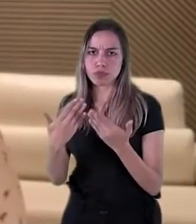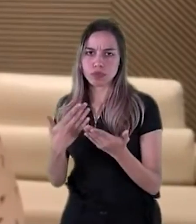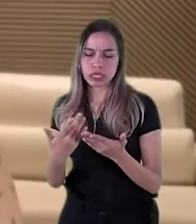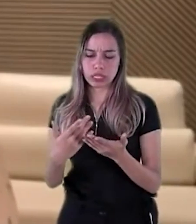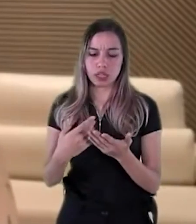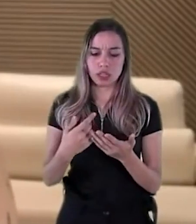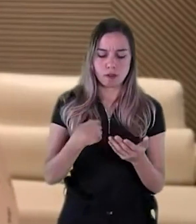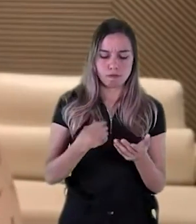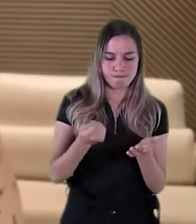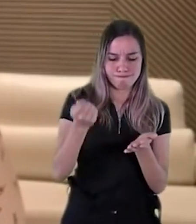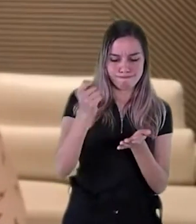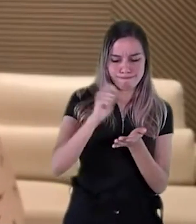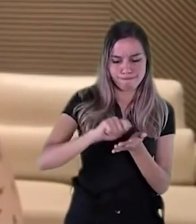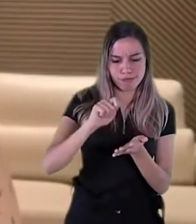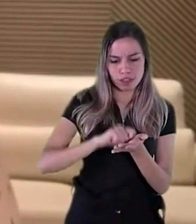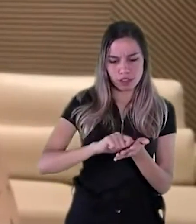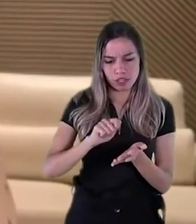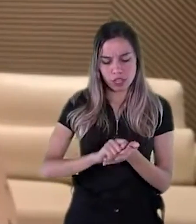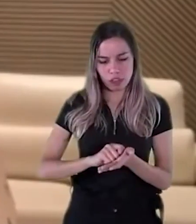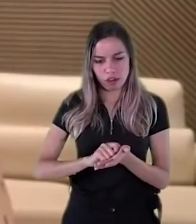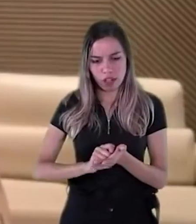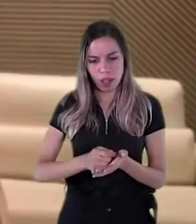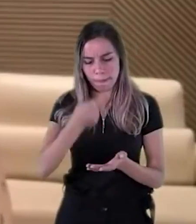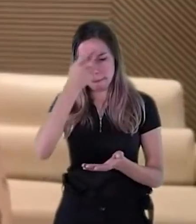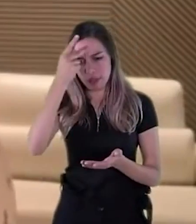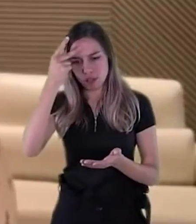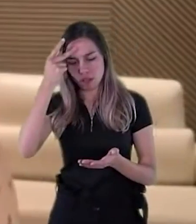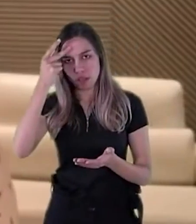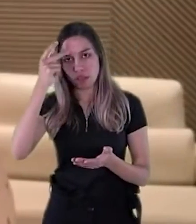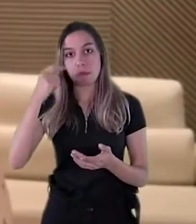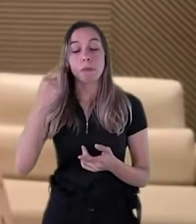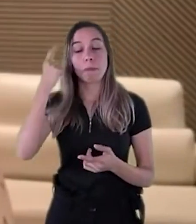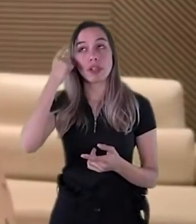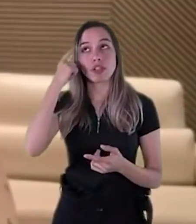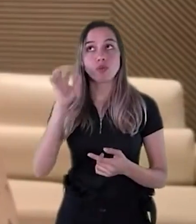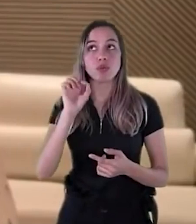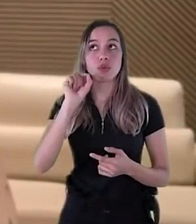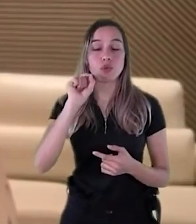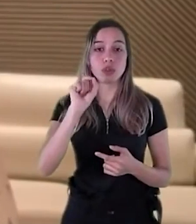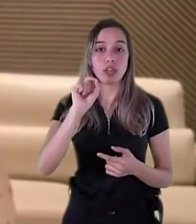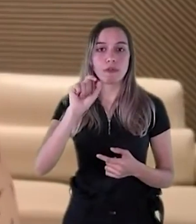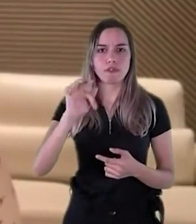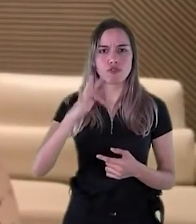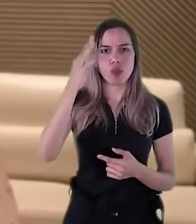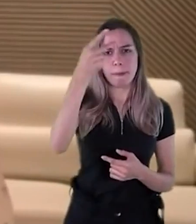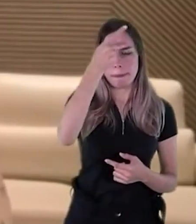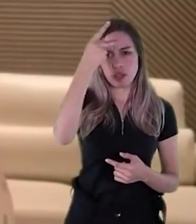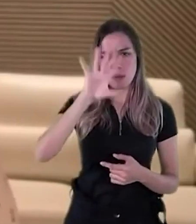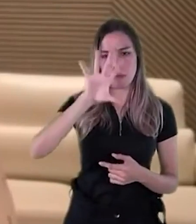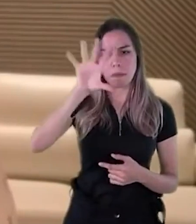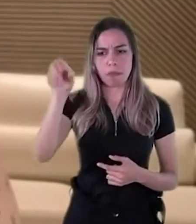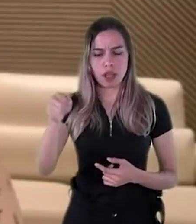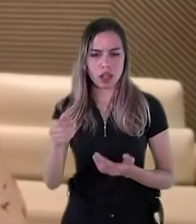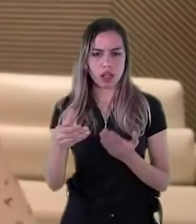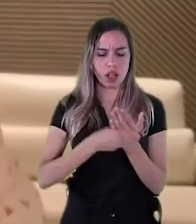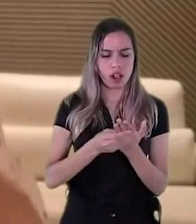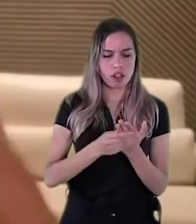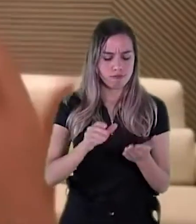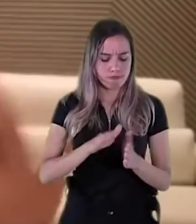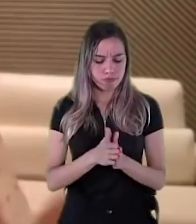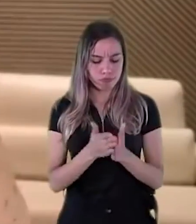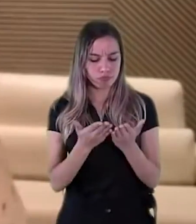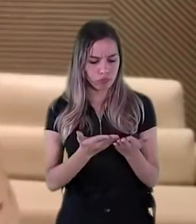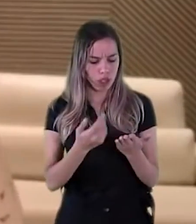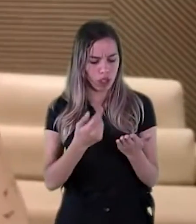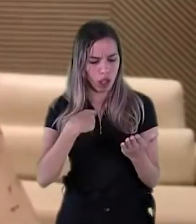que pudesse ser agradável a quem pegasse o livro e, eu quero ler isso. Isso aqui tem tudo a ver com o que eu estou sentindo ou